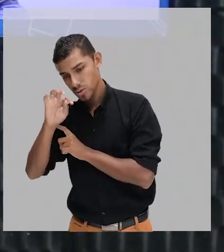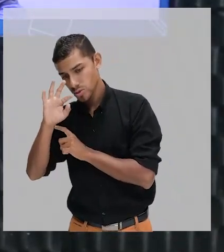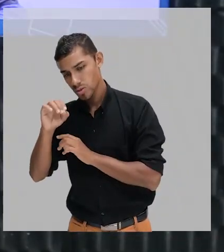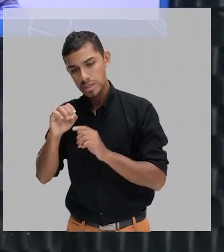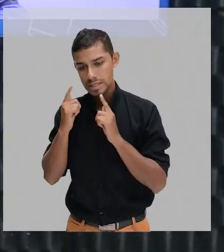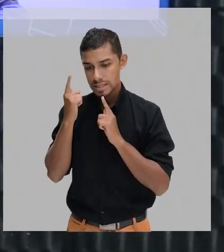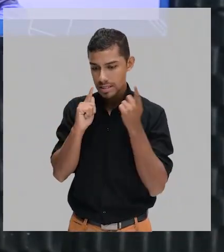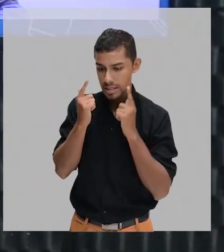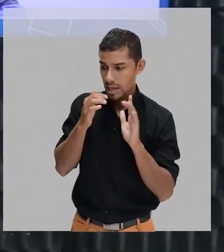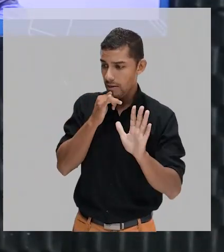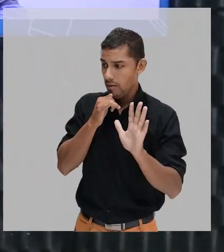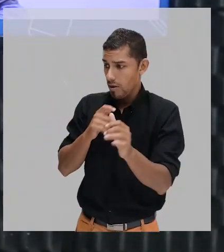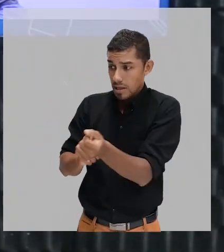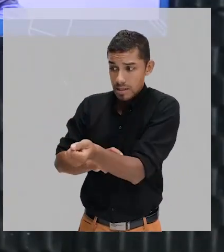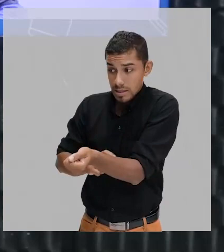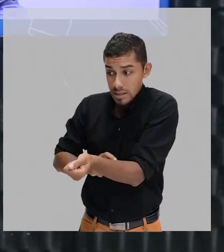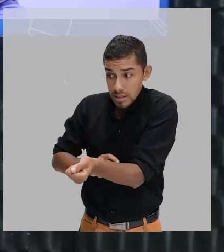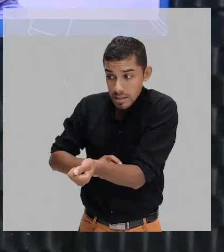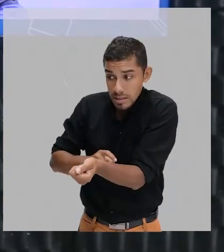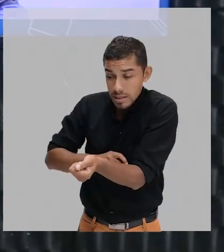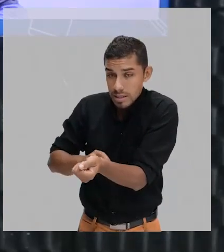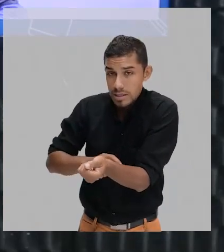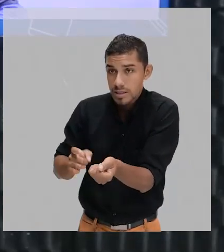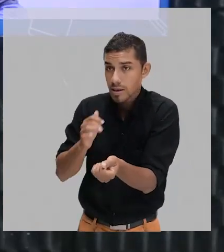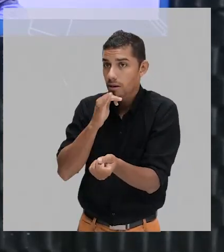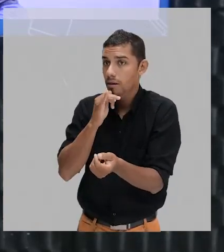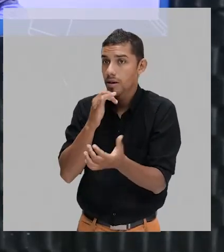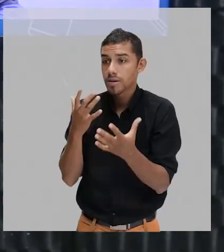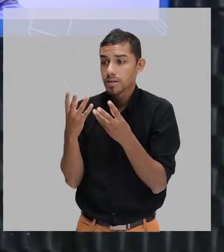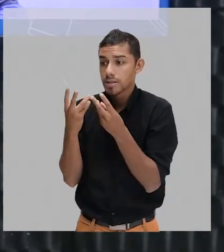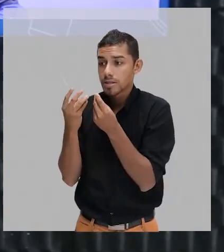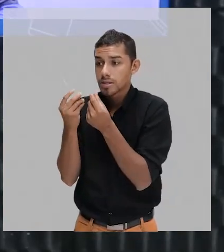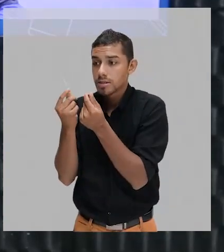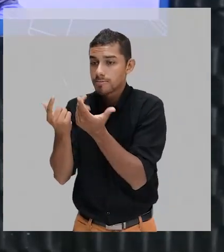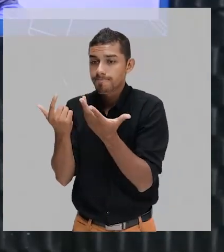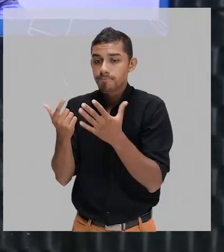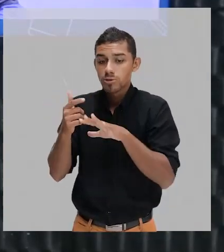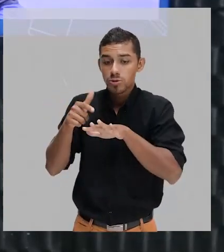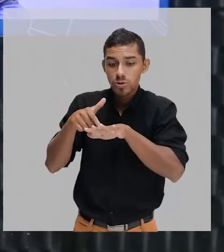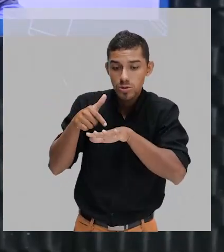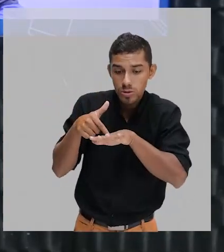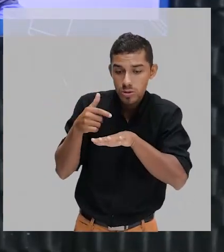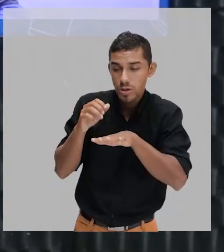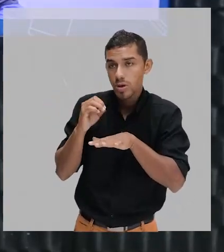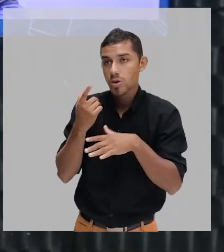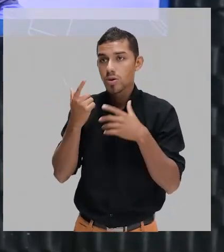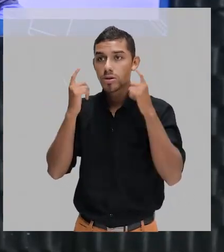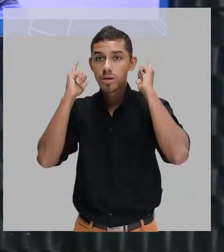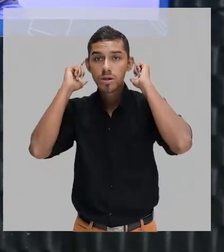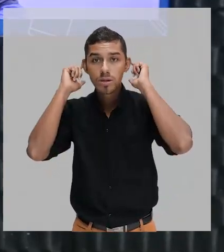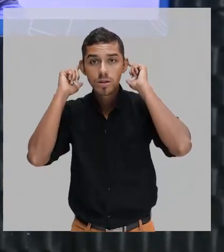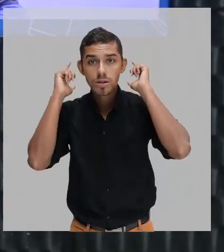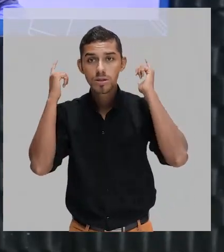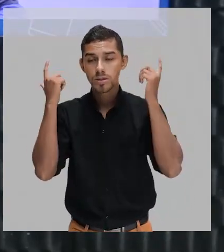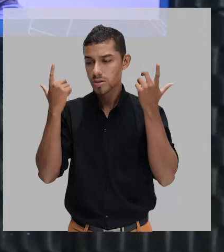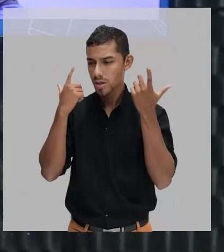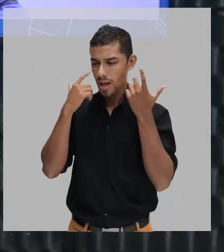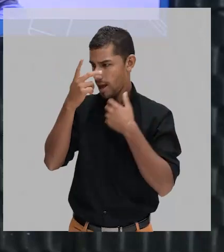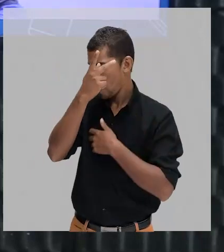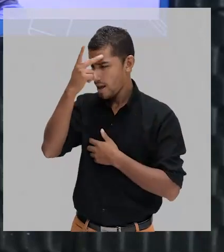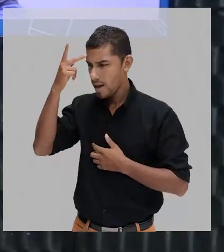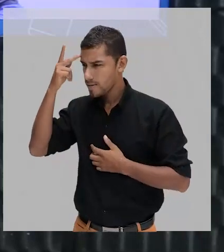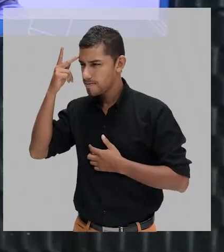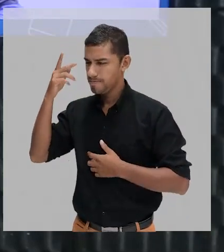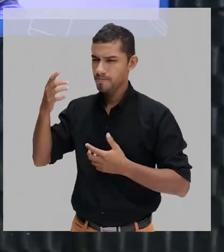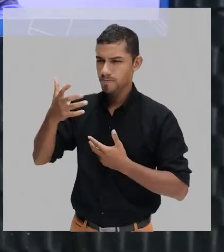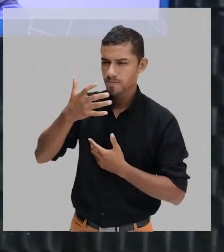nervosismo de algum de vocês às vezes passa, né, pelos dedos, tanto dos pés quanto das mãos, pelas orelhas, e cada um vai colocando